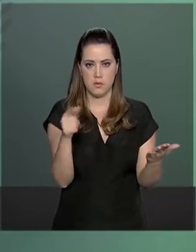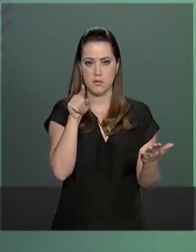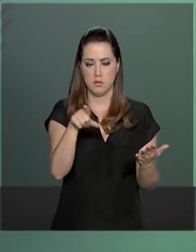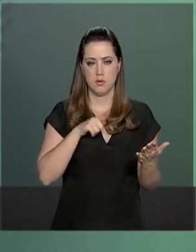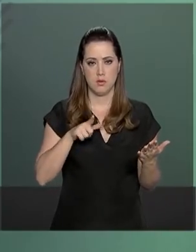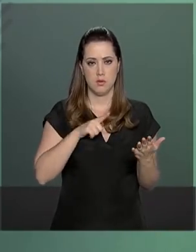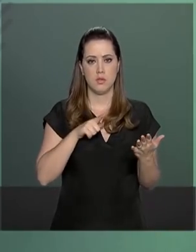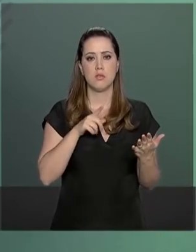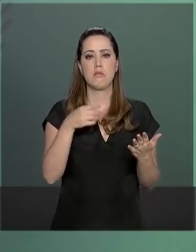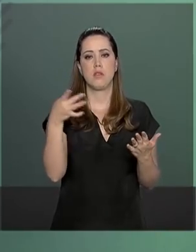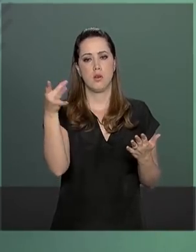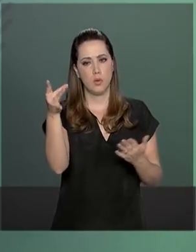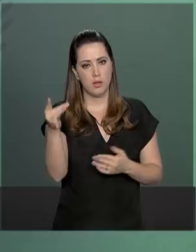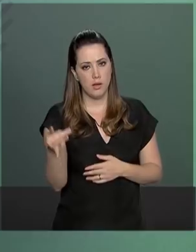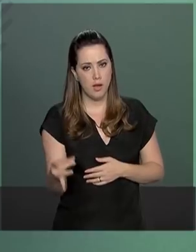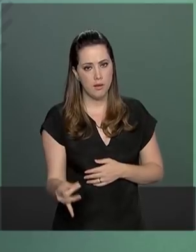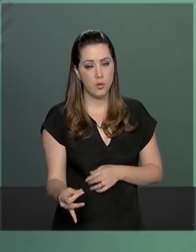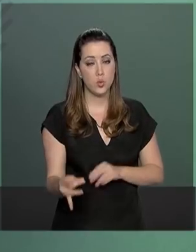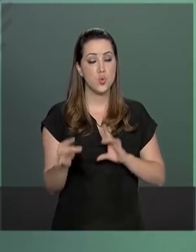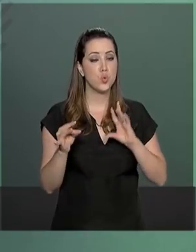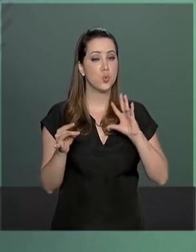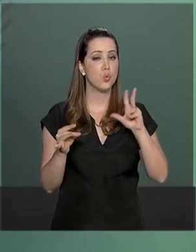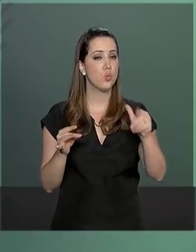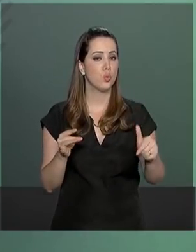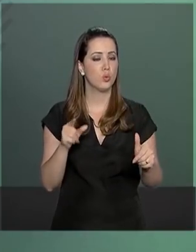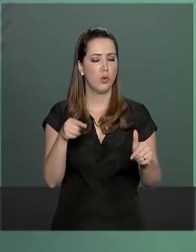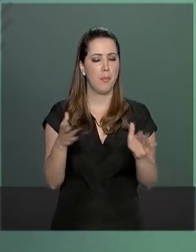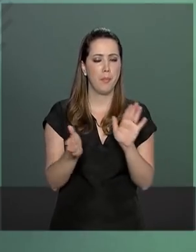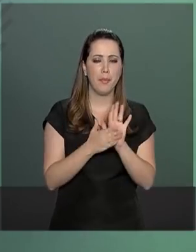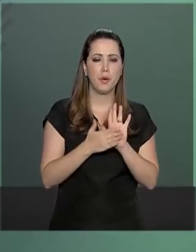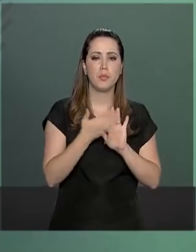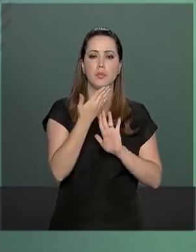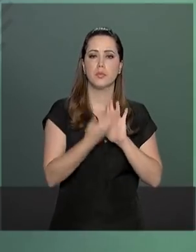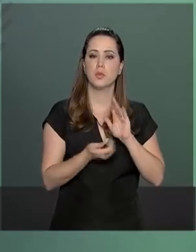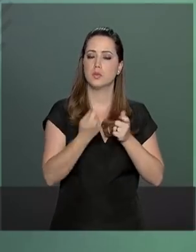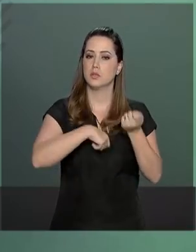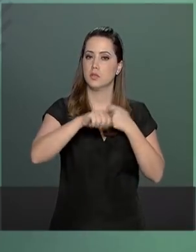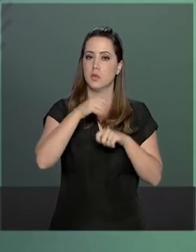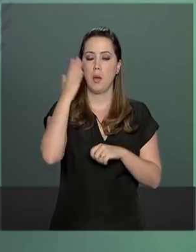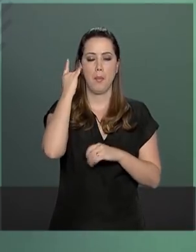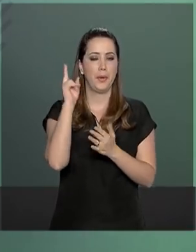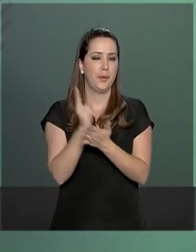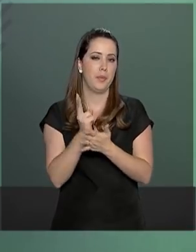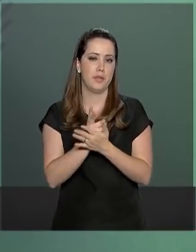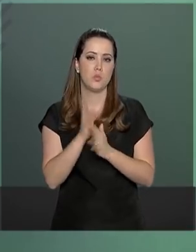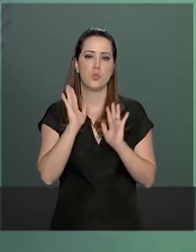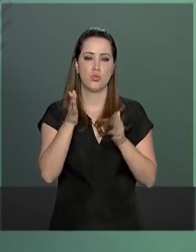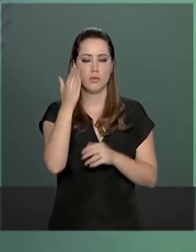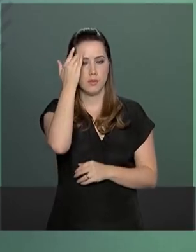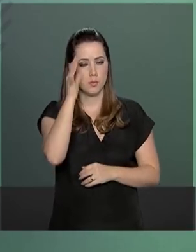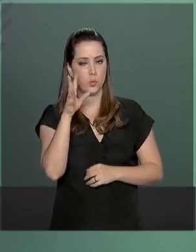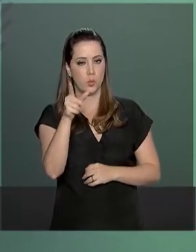briffa dados sobre as diversas propostas da economia amanhã mesmo